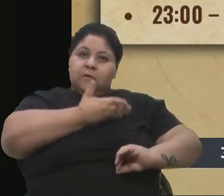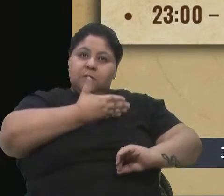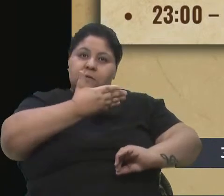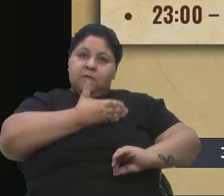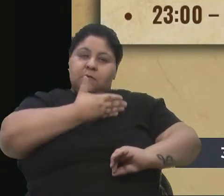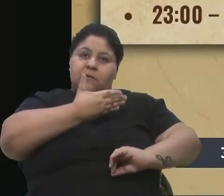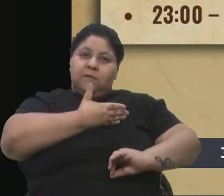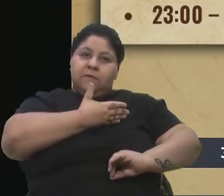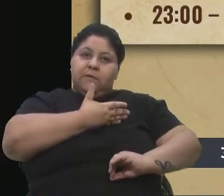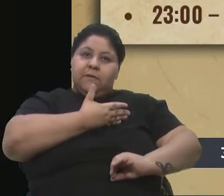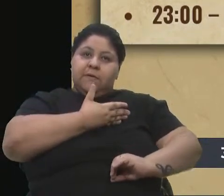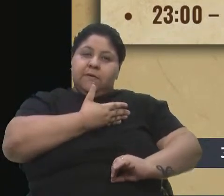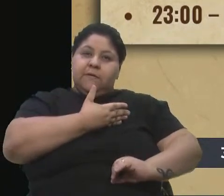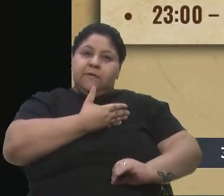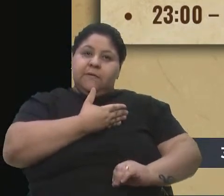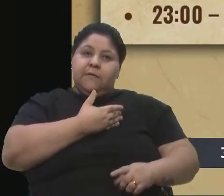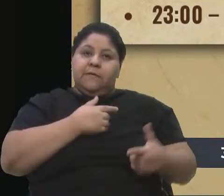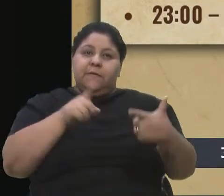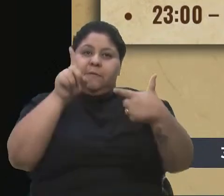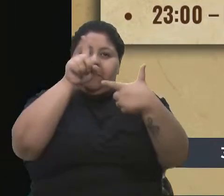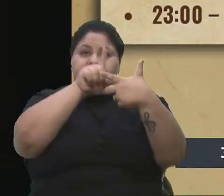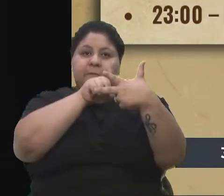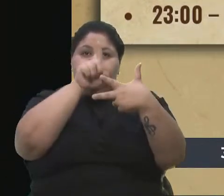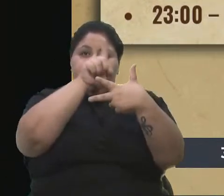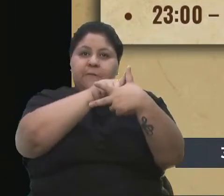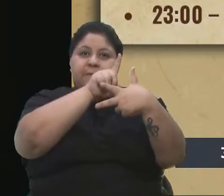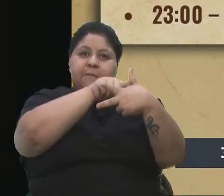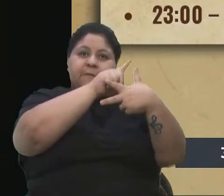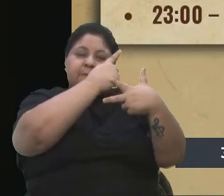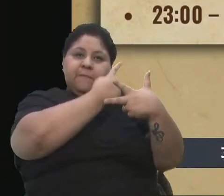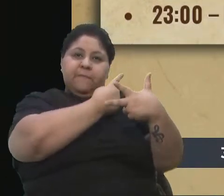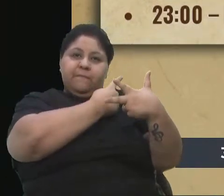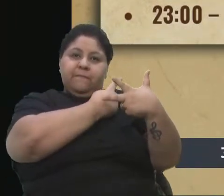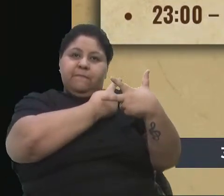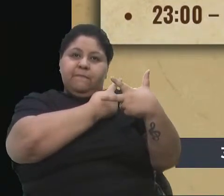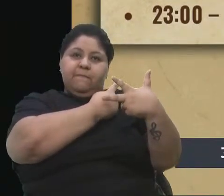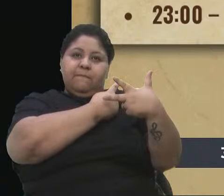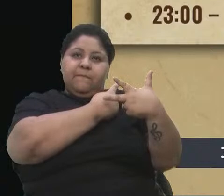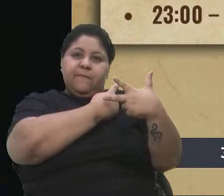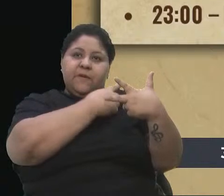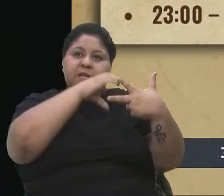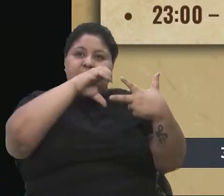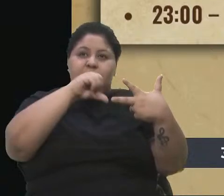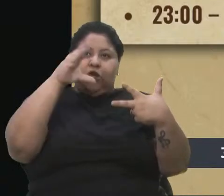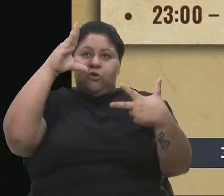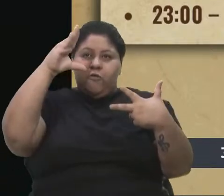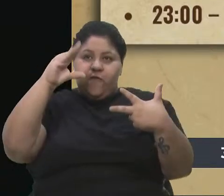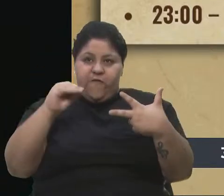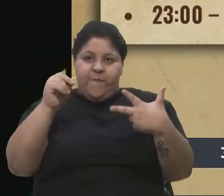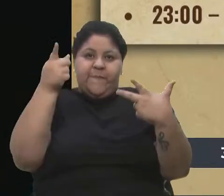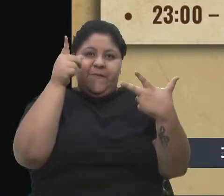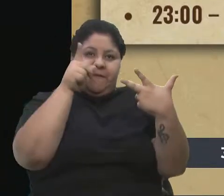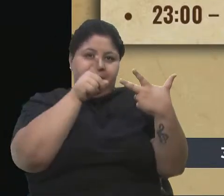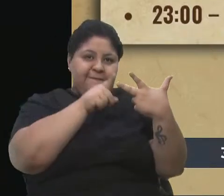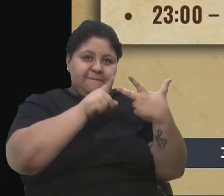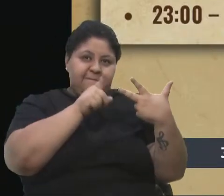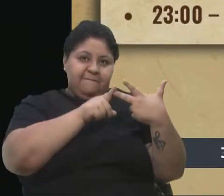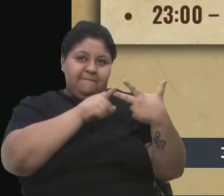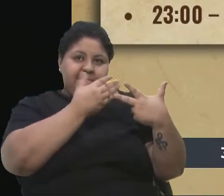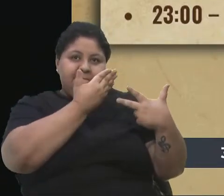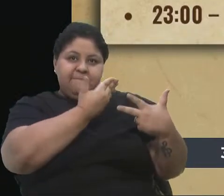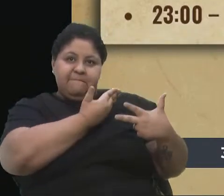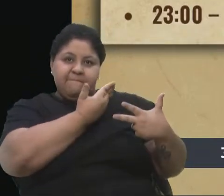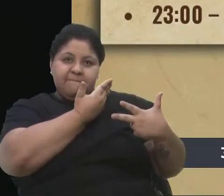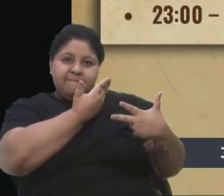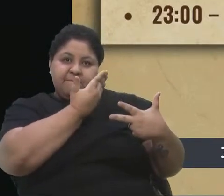os convidados sobem ao palco, lá no palco 1. Às 9h30 da noite tem espetáculo com o grupo Os